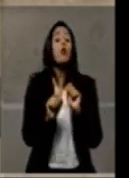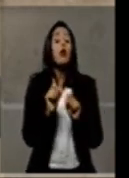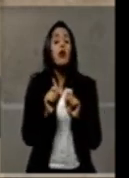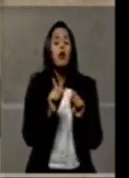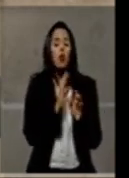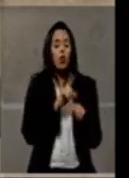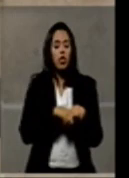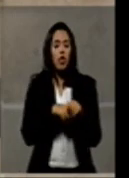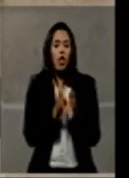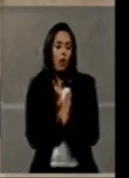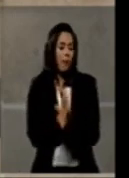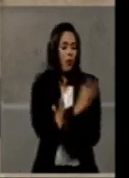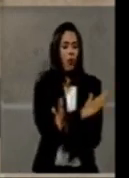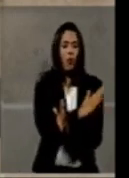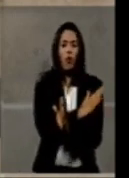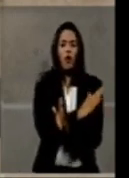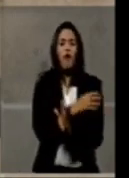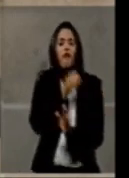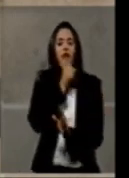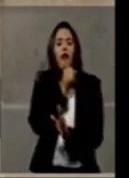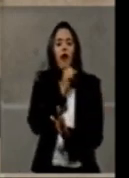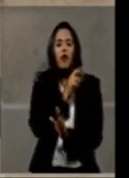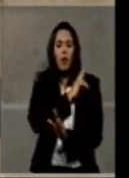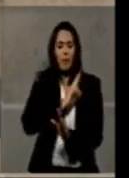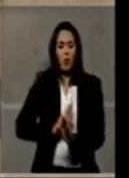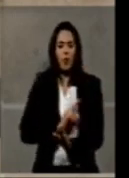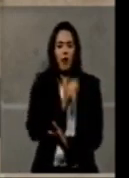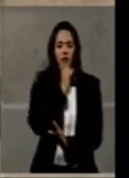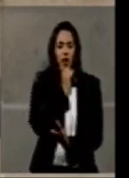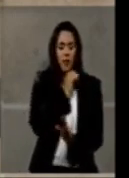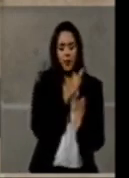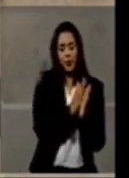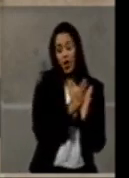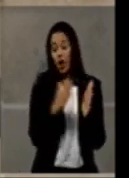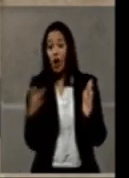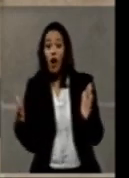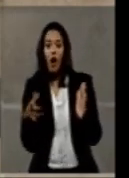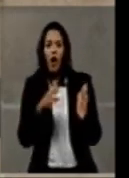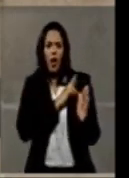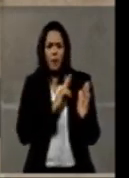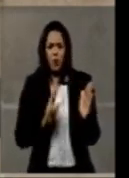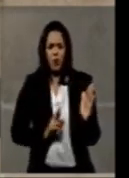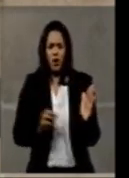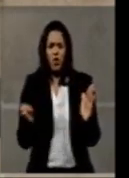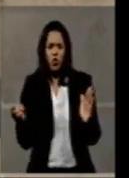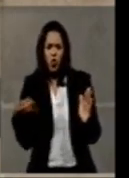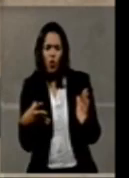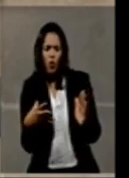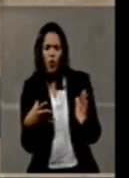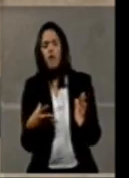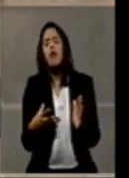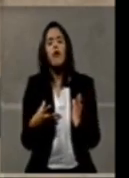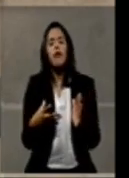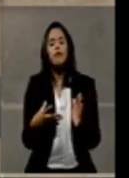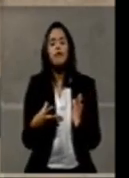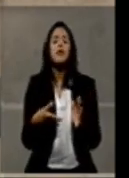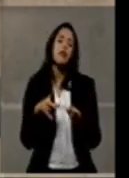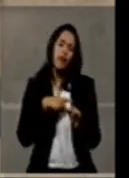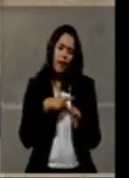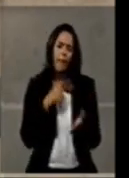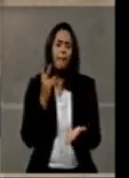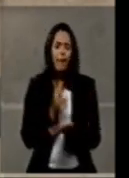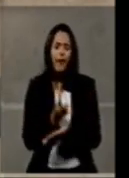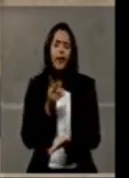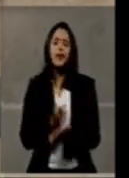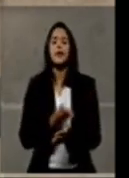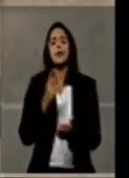período anterior de república velha veio então a república nova que incidiria nas mesmas